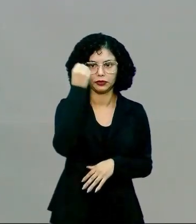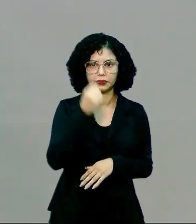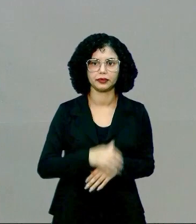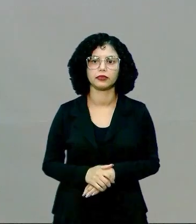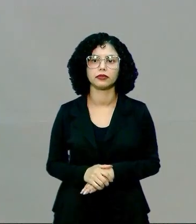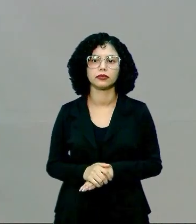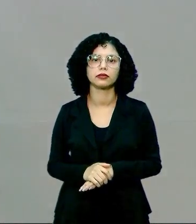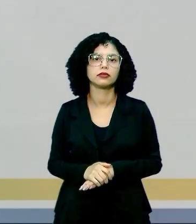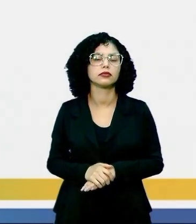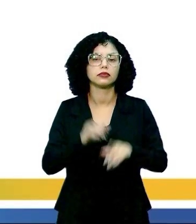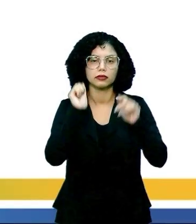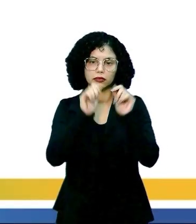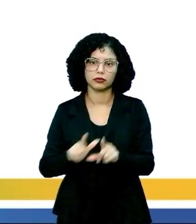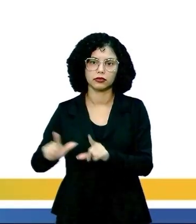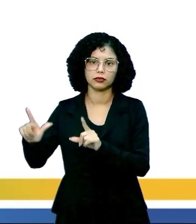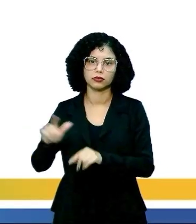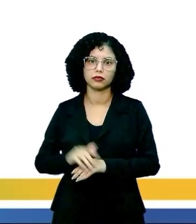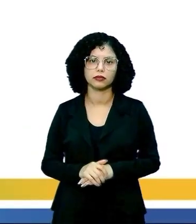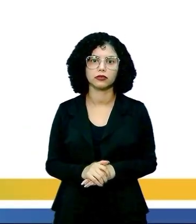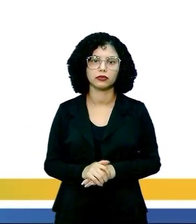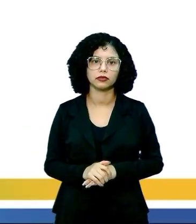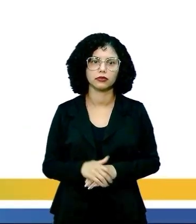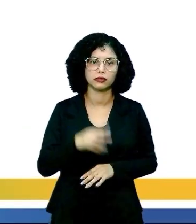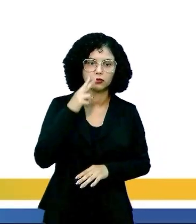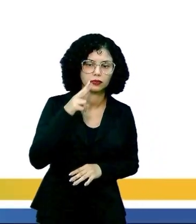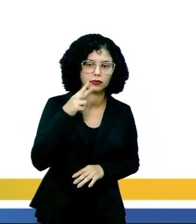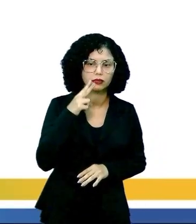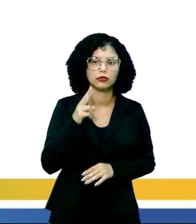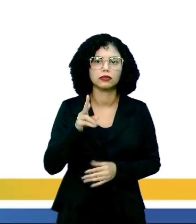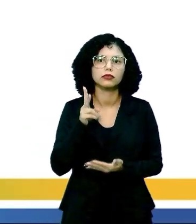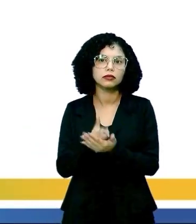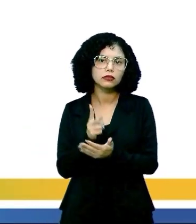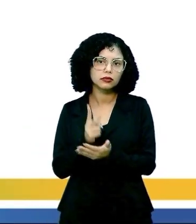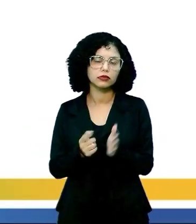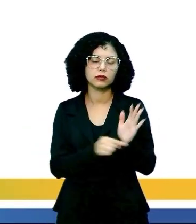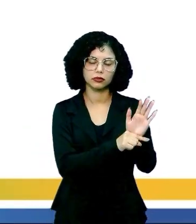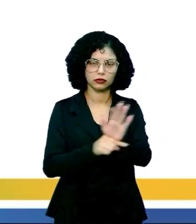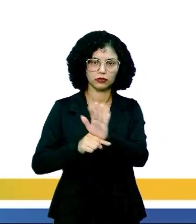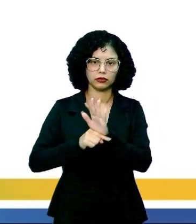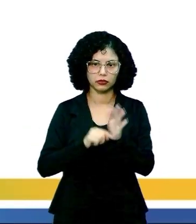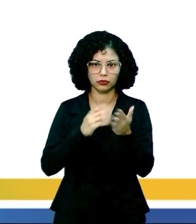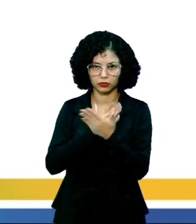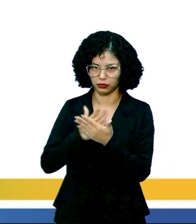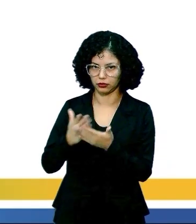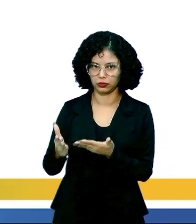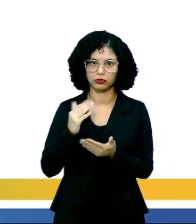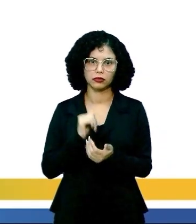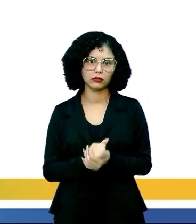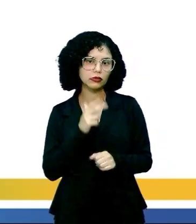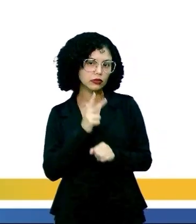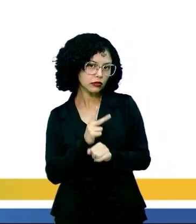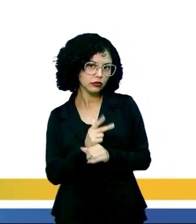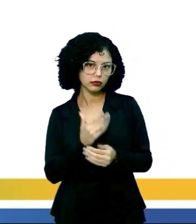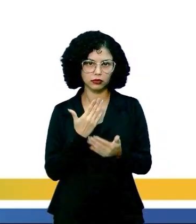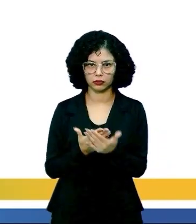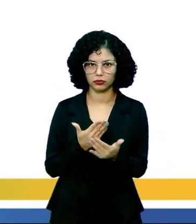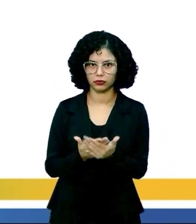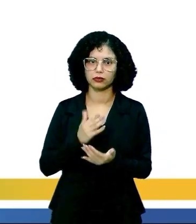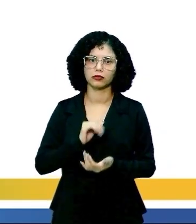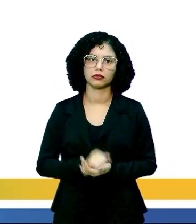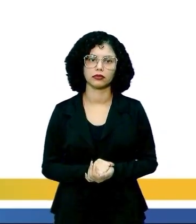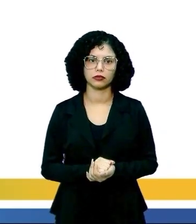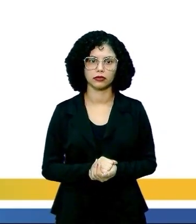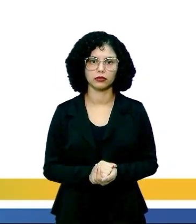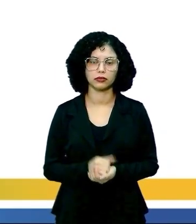sociologia. Em tela, vocês visualizam, como eu sempre recomendo, no início das nossas